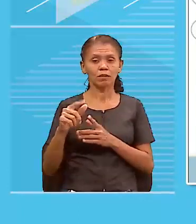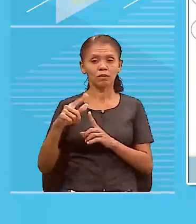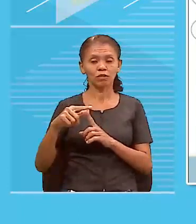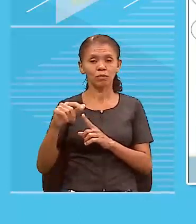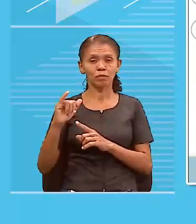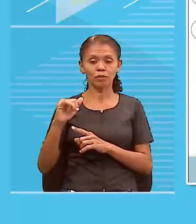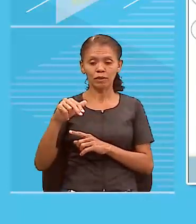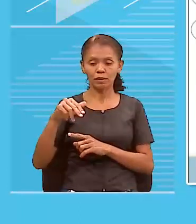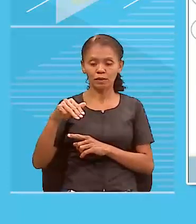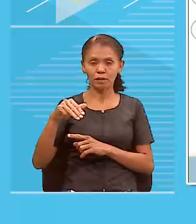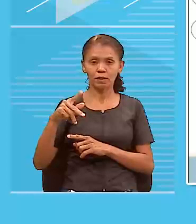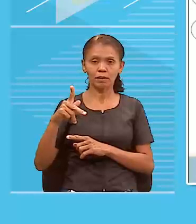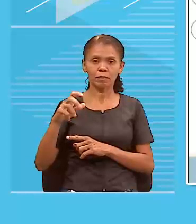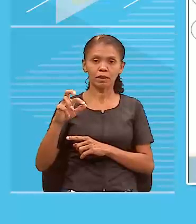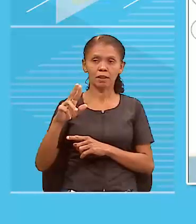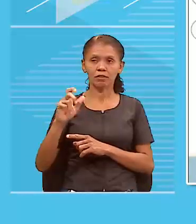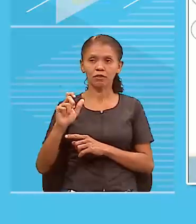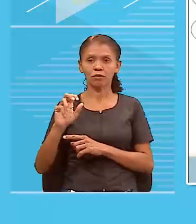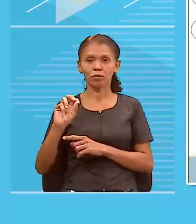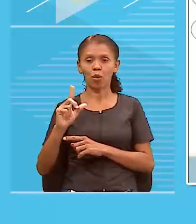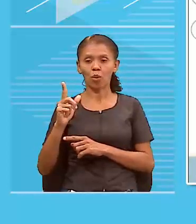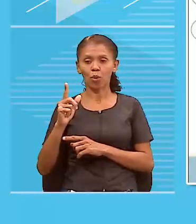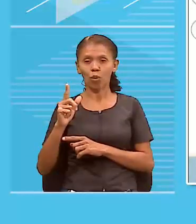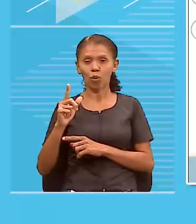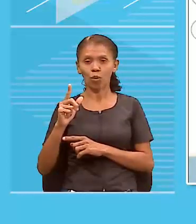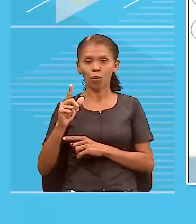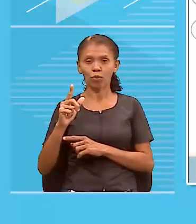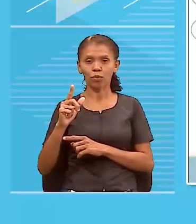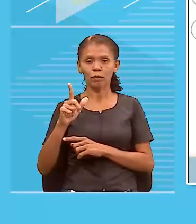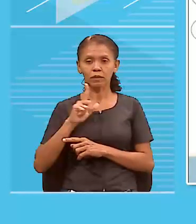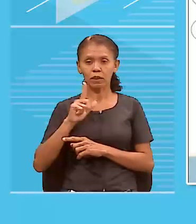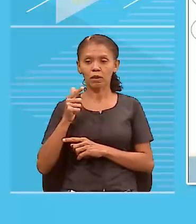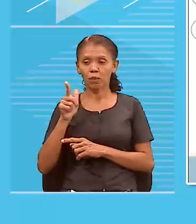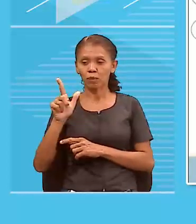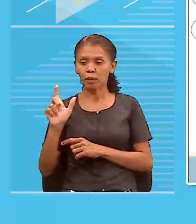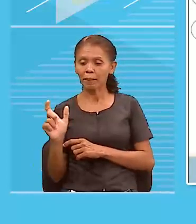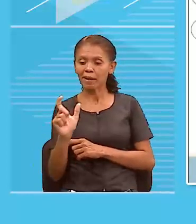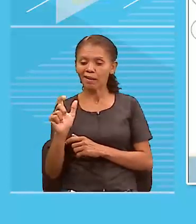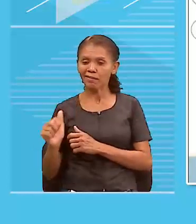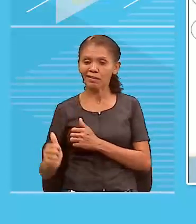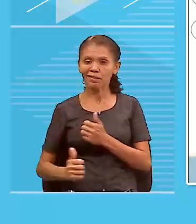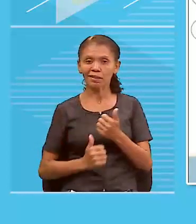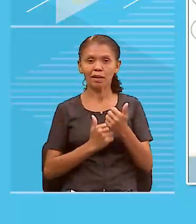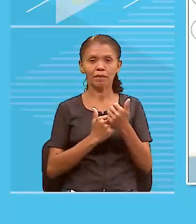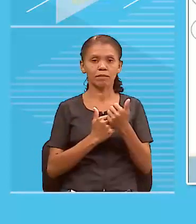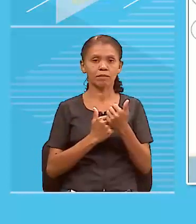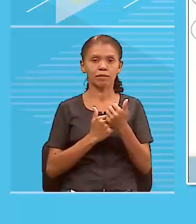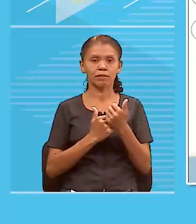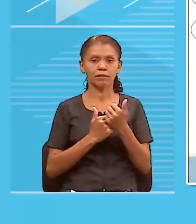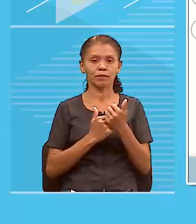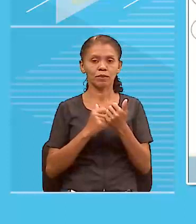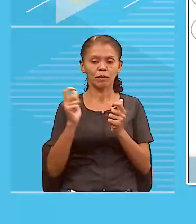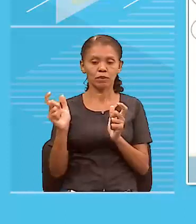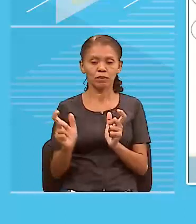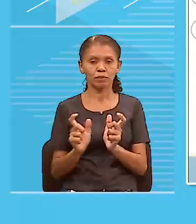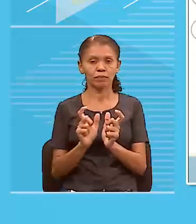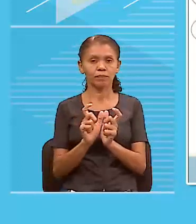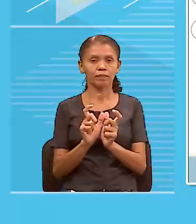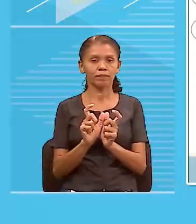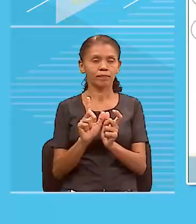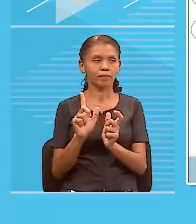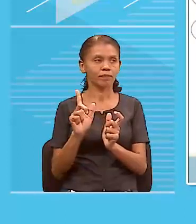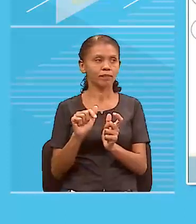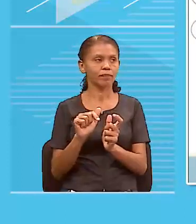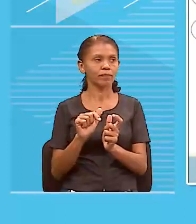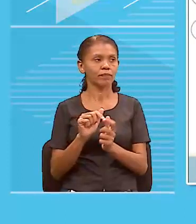receber uma auxiliar um sujeito para poder ser conjugado certinho tudo bom Adriana Souza muito bom dia